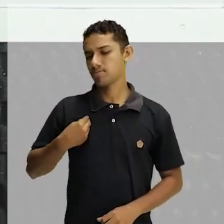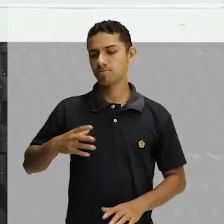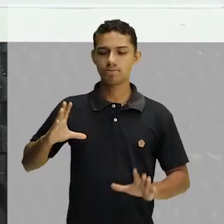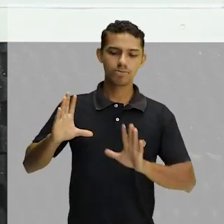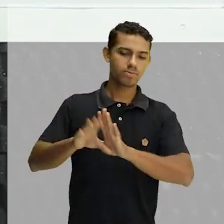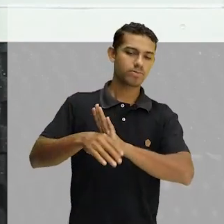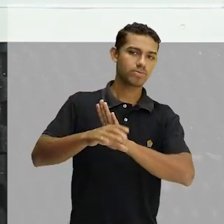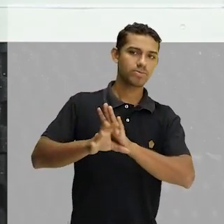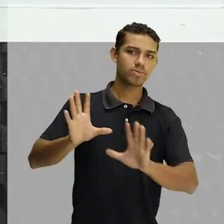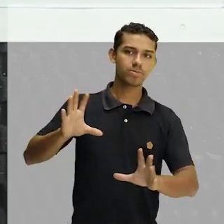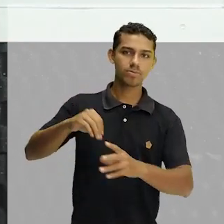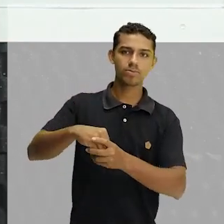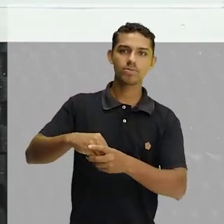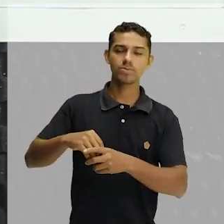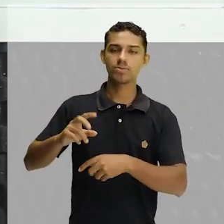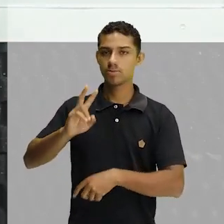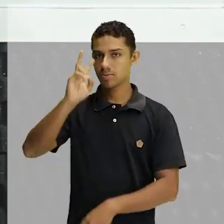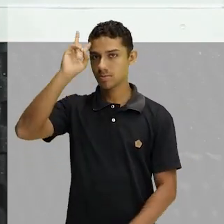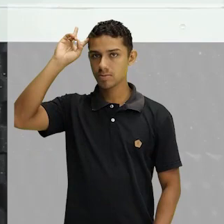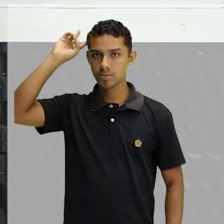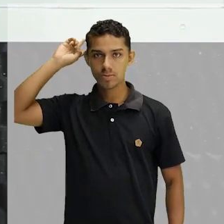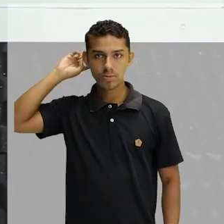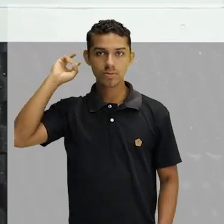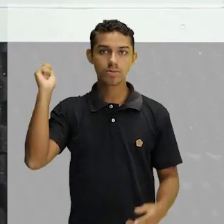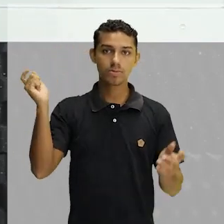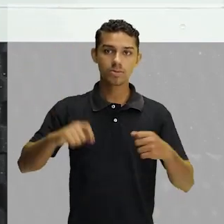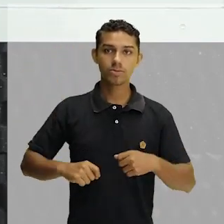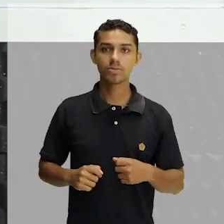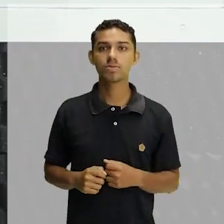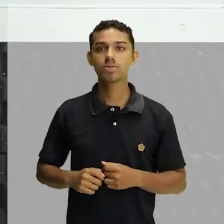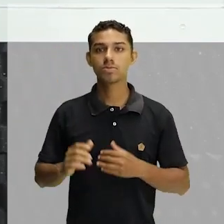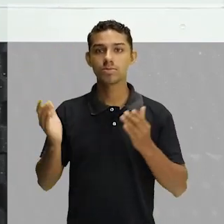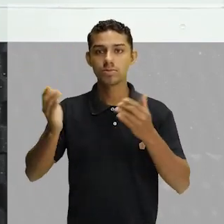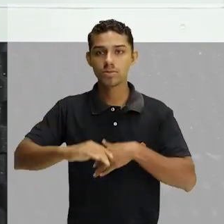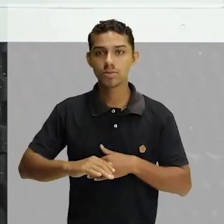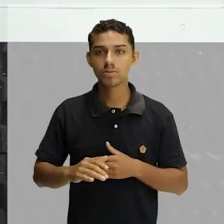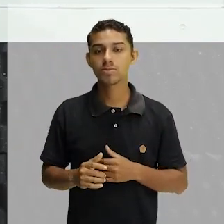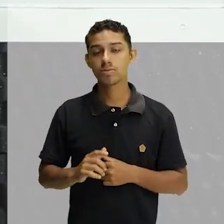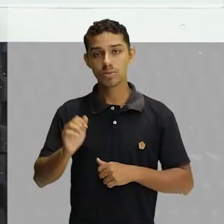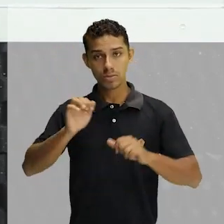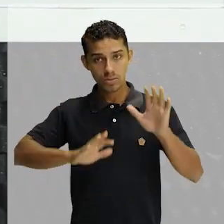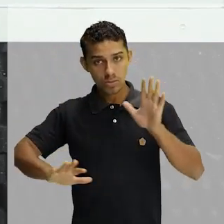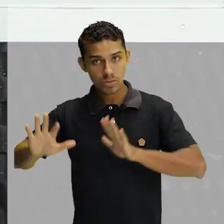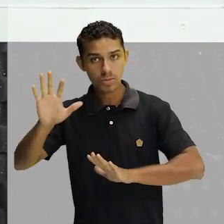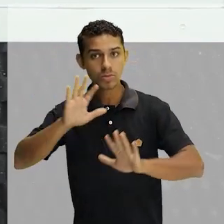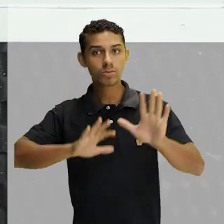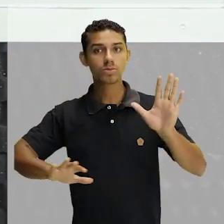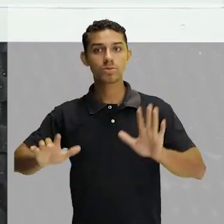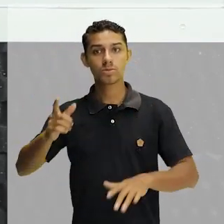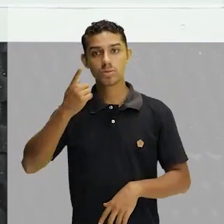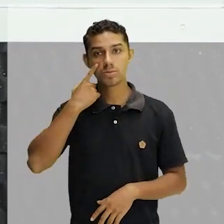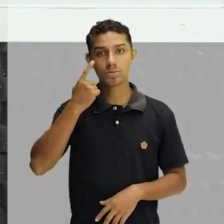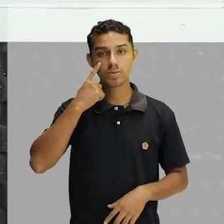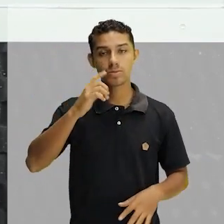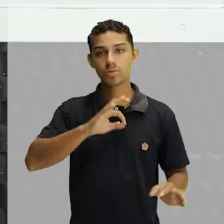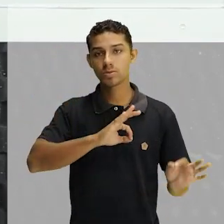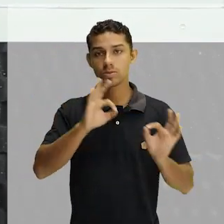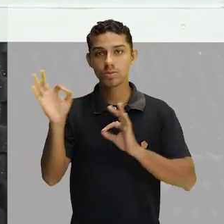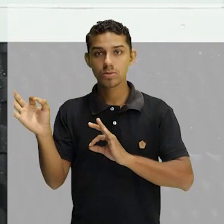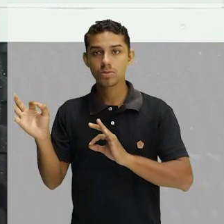conceitos dentro dos vestibulares. Então, cuidado, fica olhando